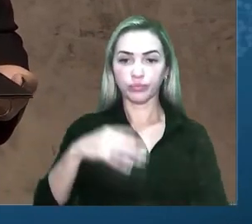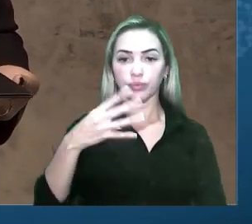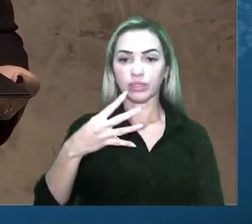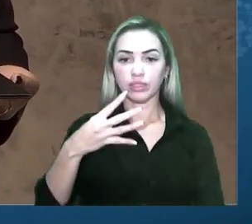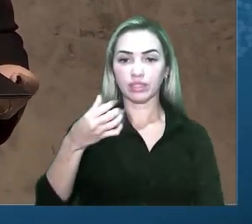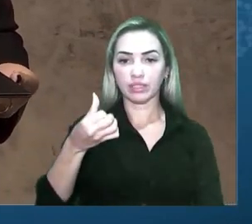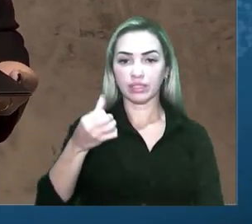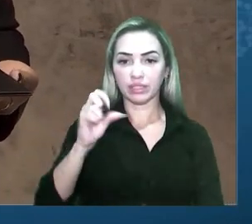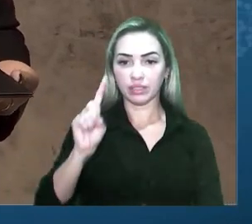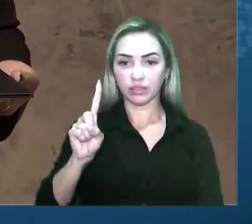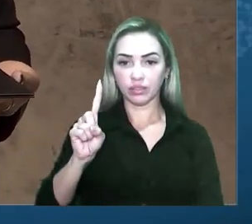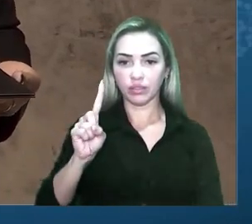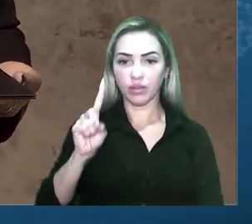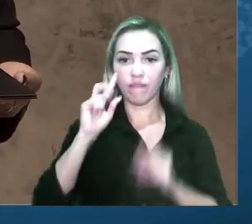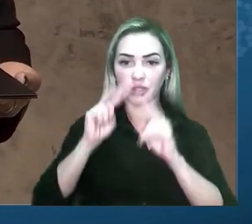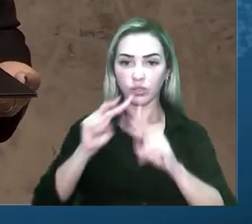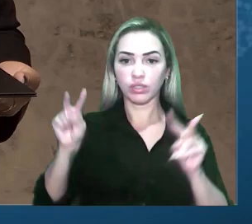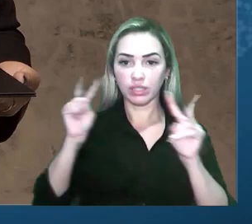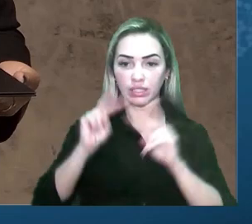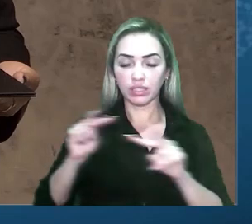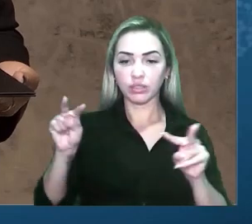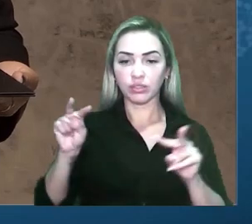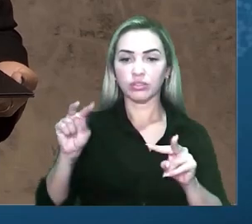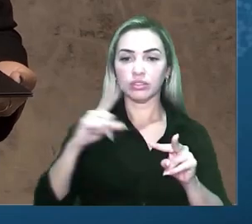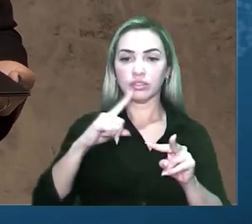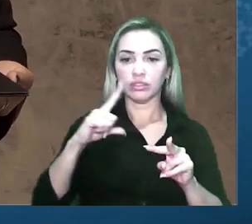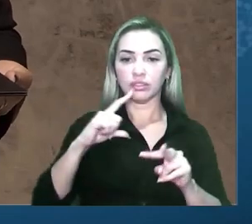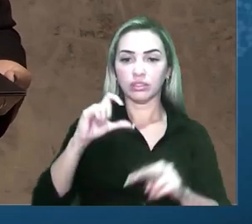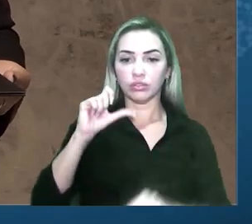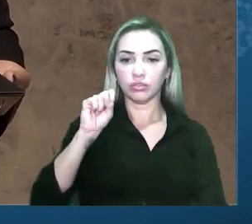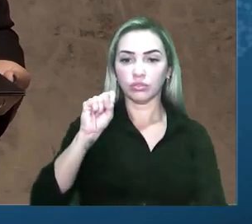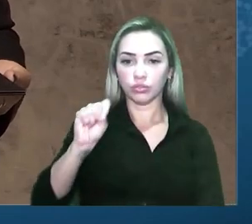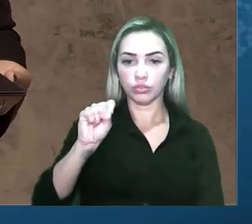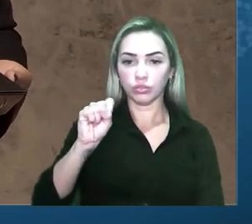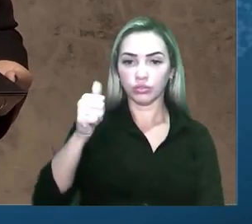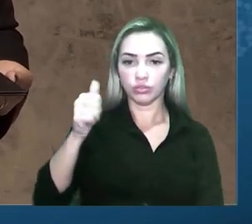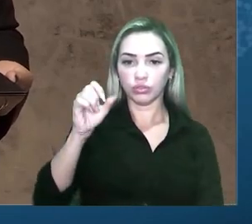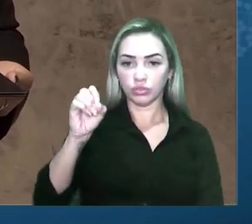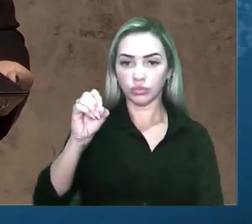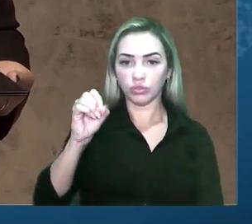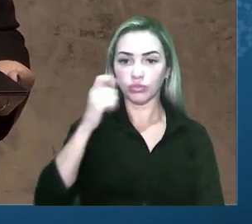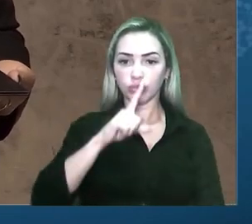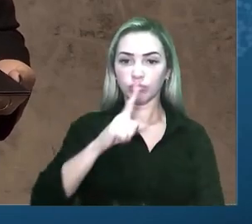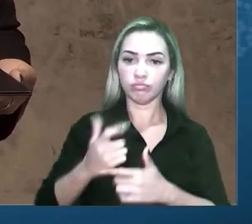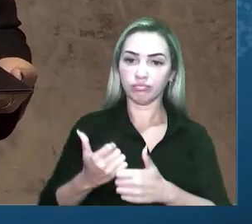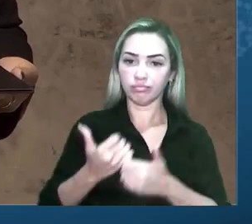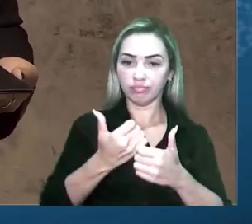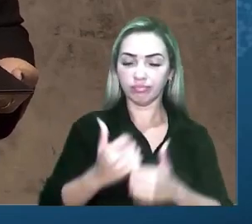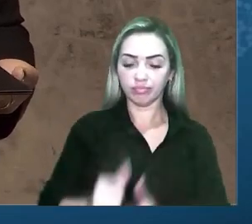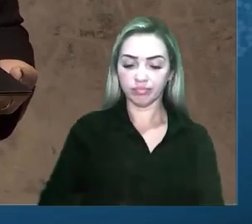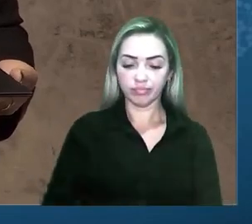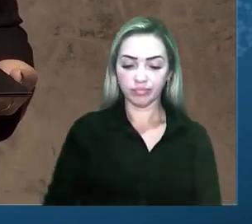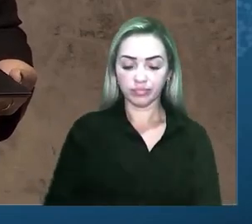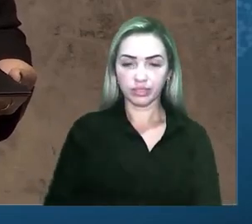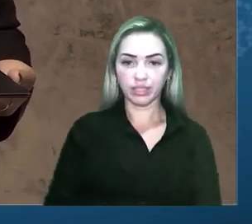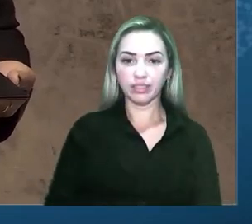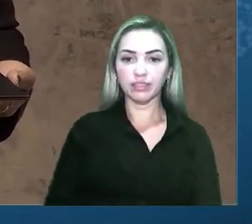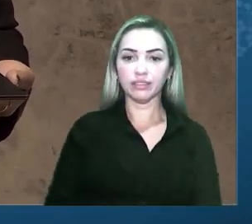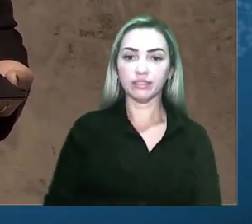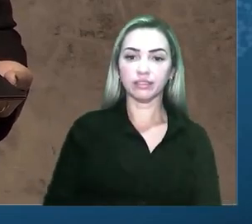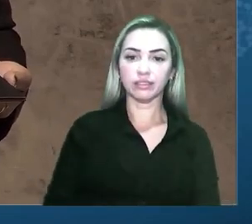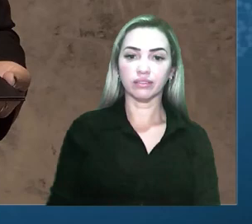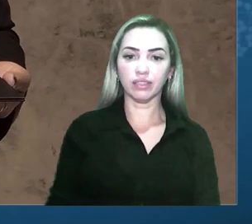461 visualizações e gerou 810 engajamentos. E ainda 33